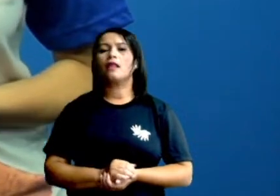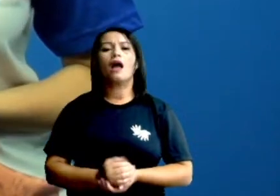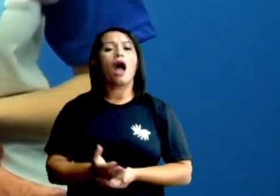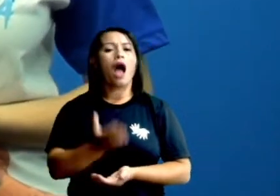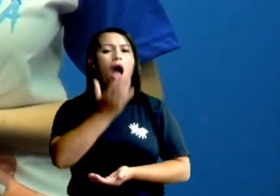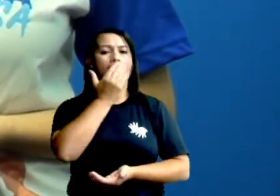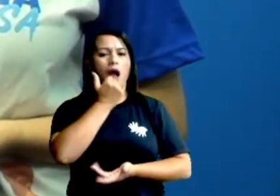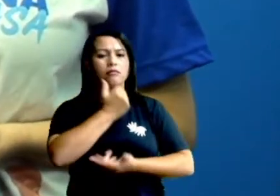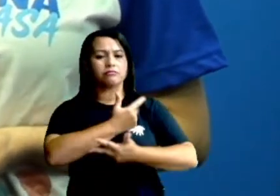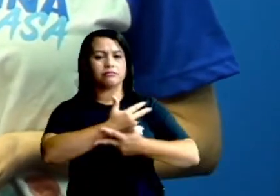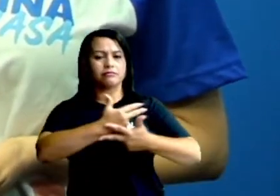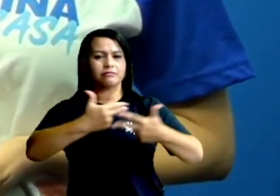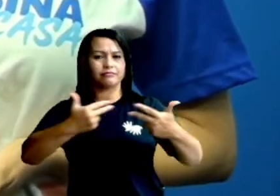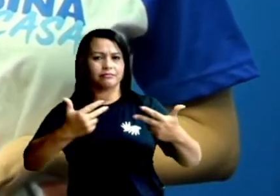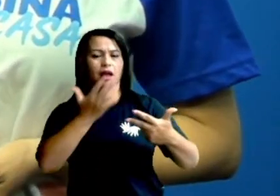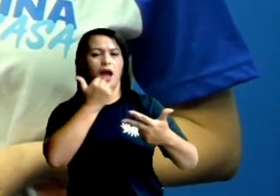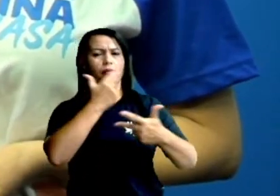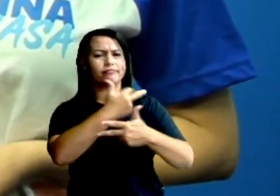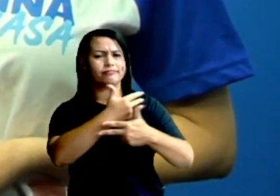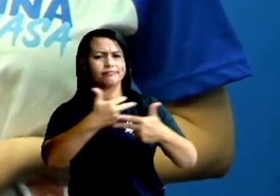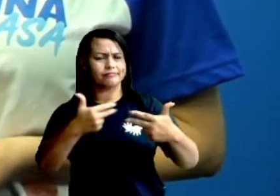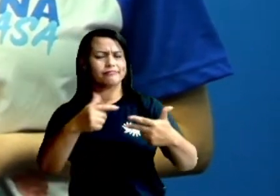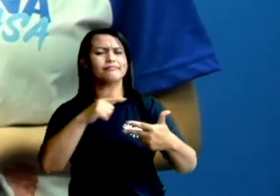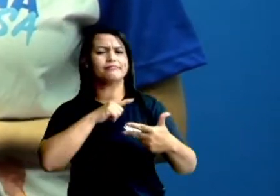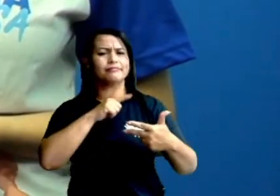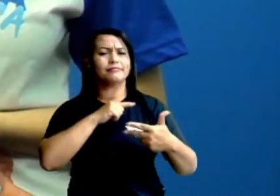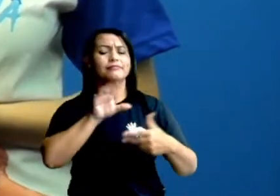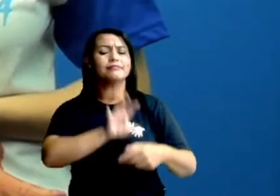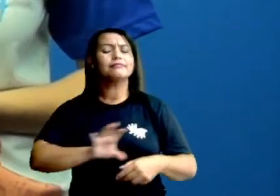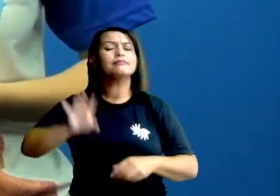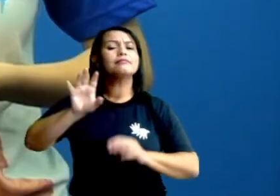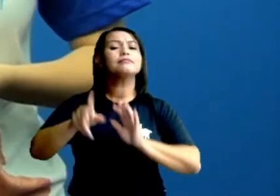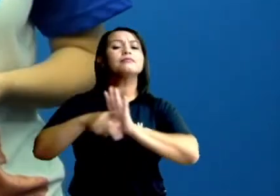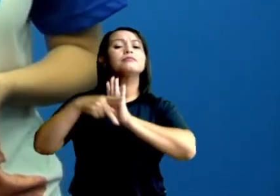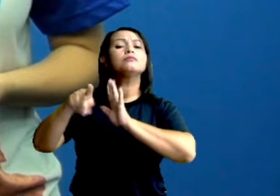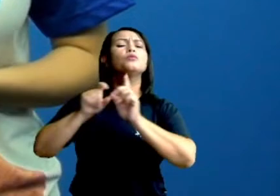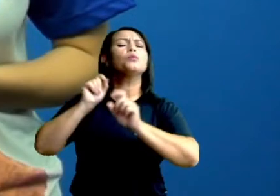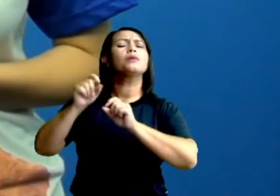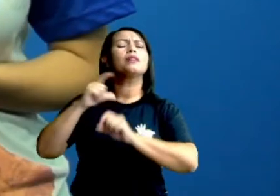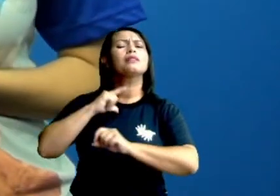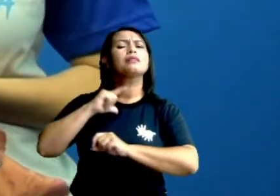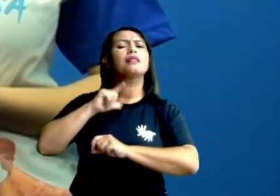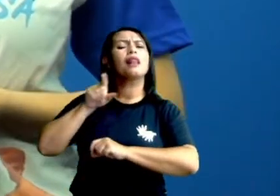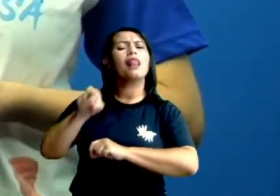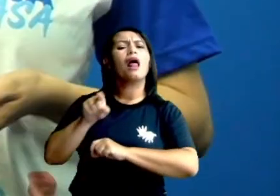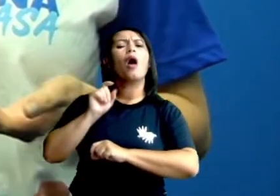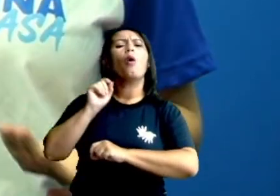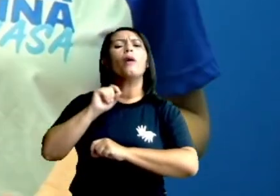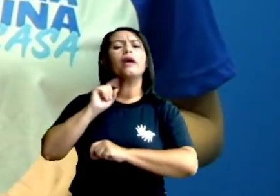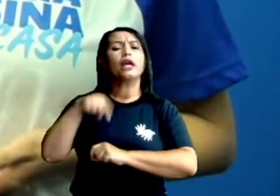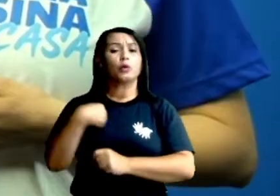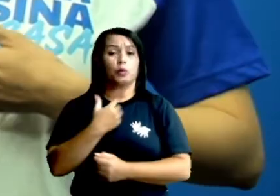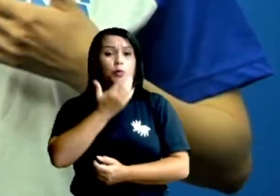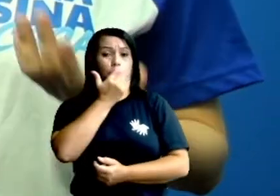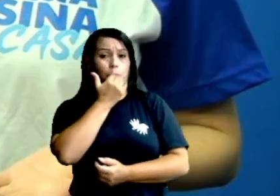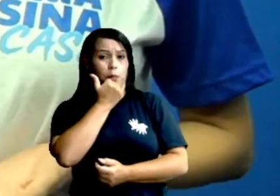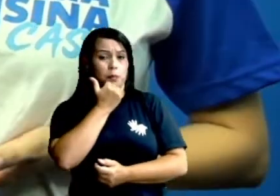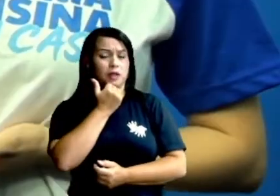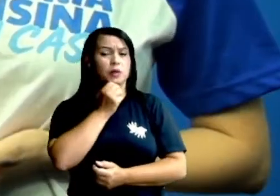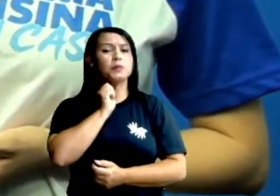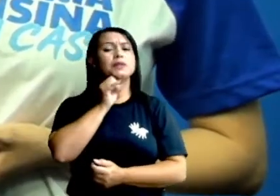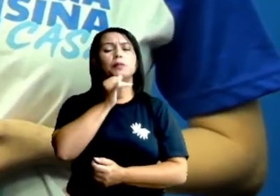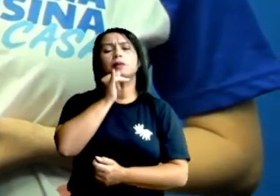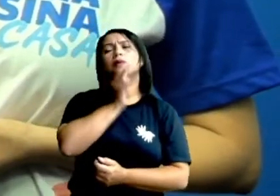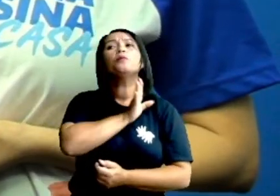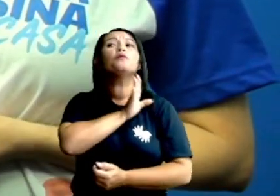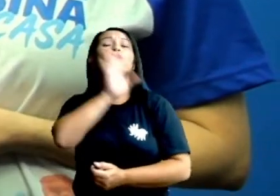A gastronomia. Tá? A gastronomia dessa região, o que tem lá, o que é que a gente come se for visitar